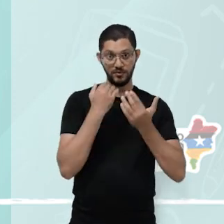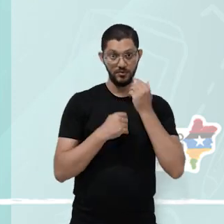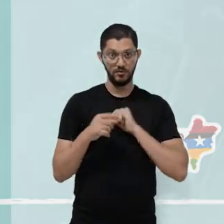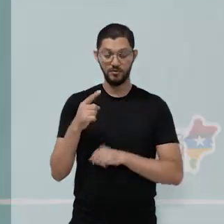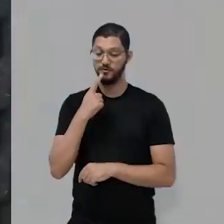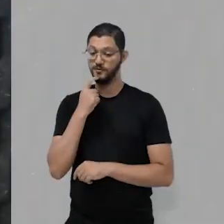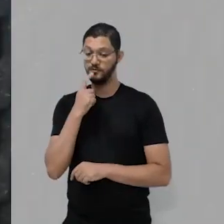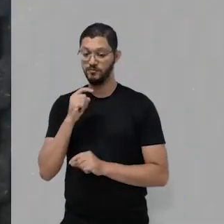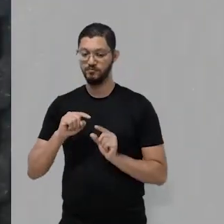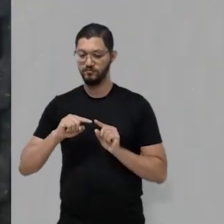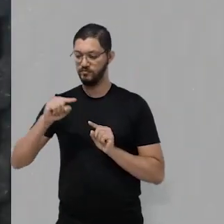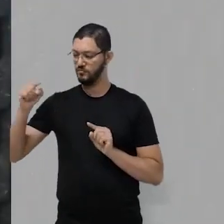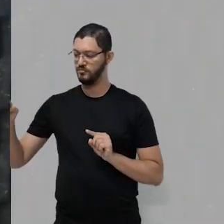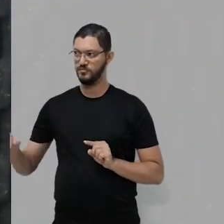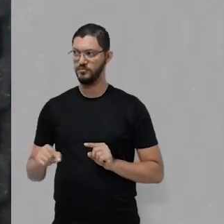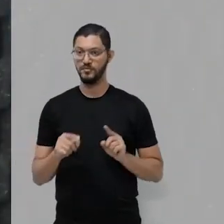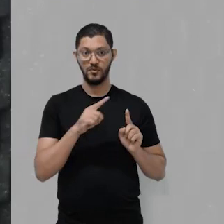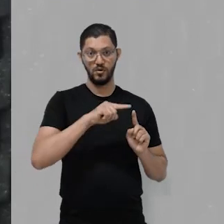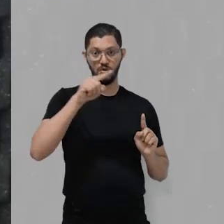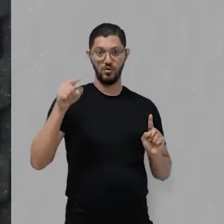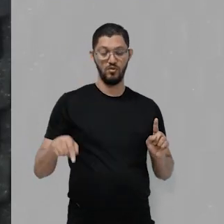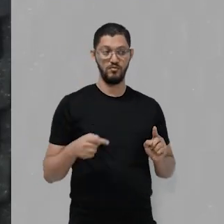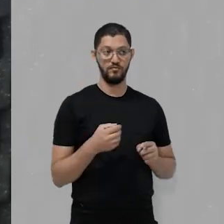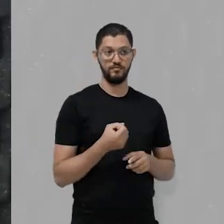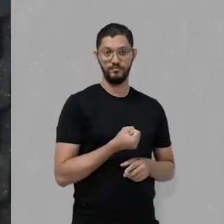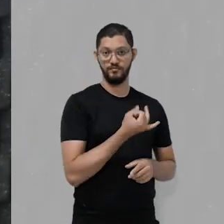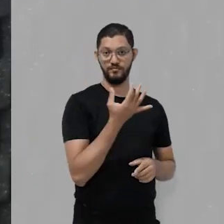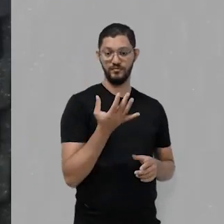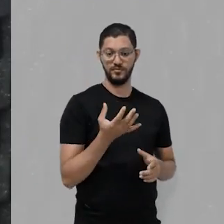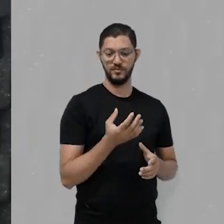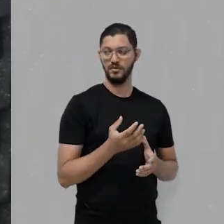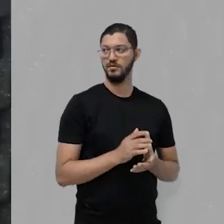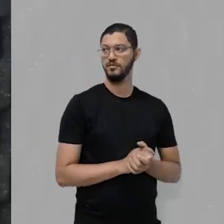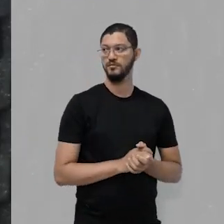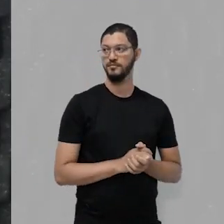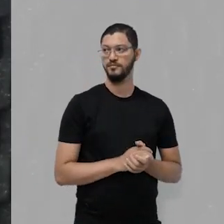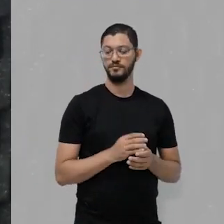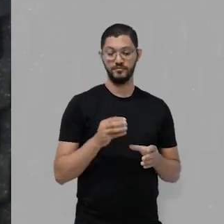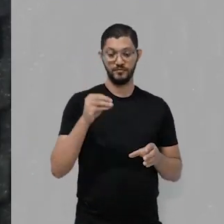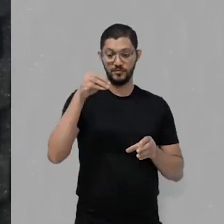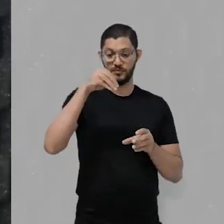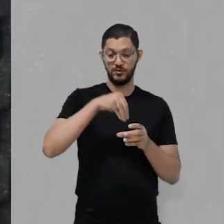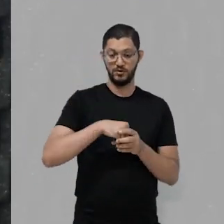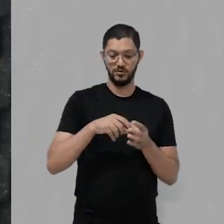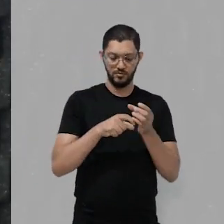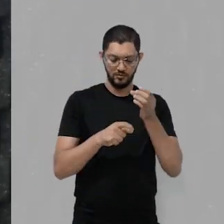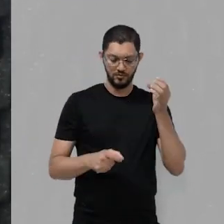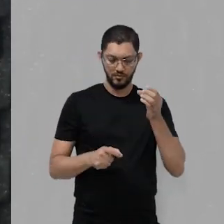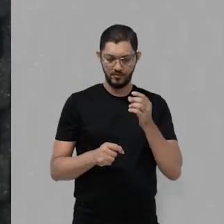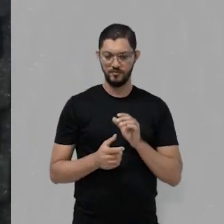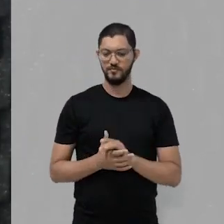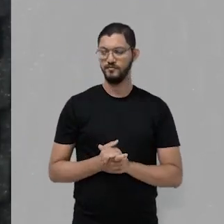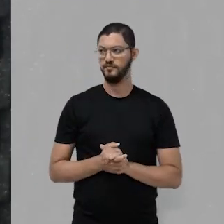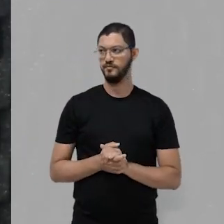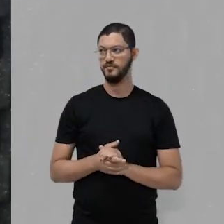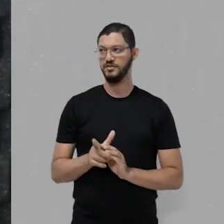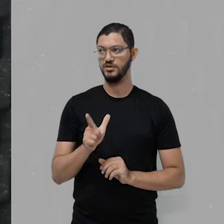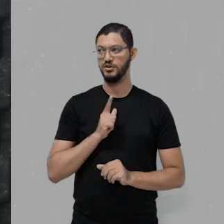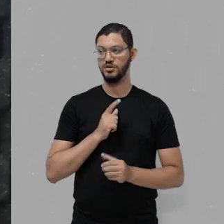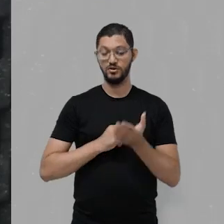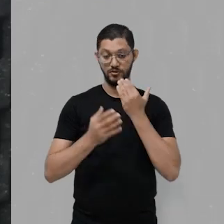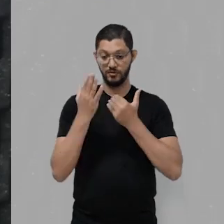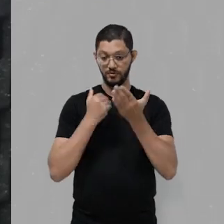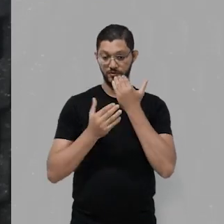didínios. Então, estava em grande quantidade. Quando eu adicionei a esse local, a esse tubo de ensaio paramécios, tinha muito